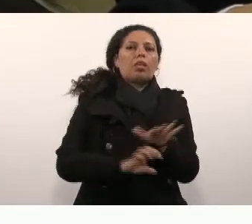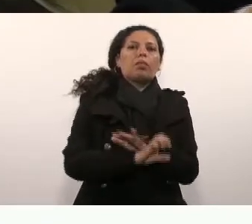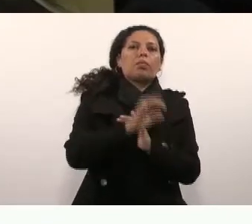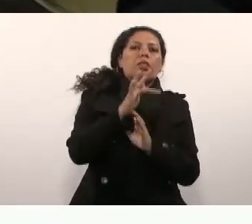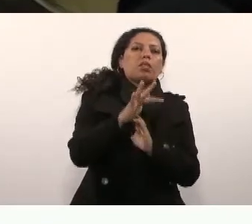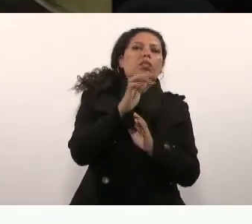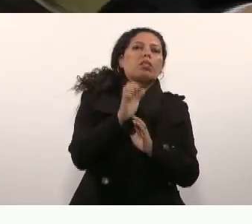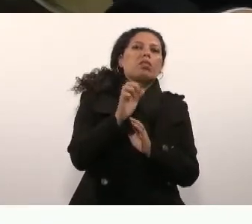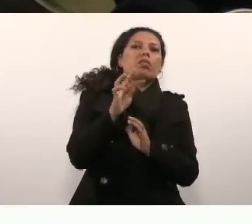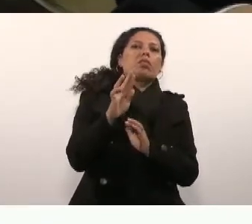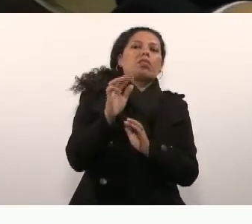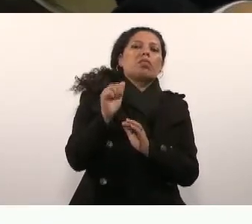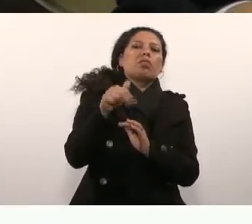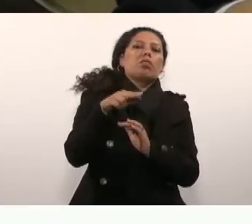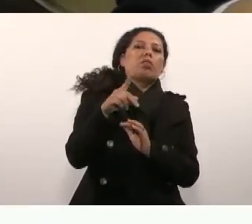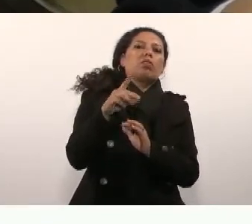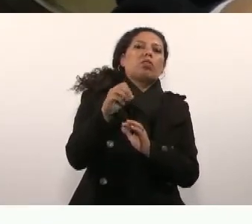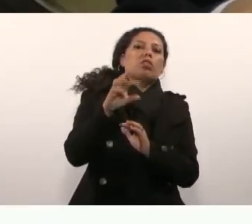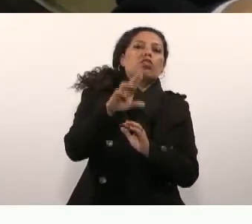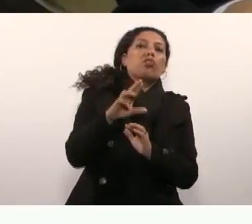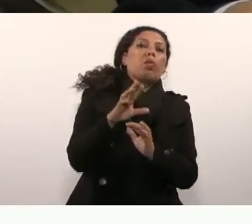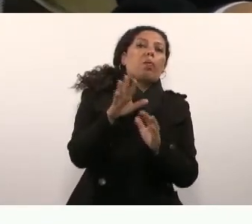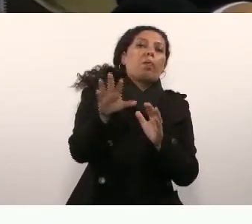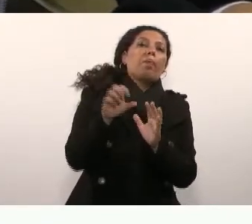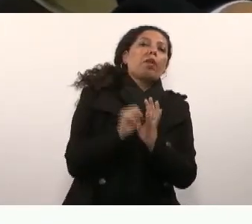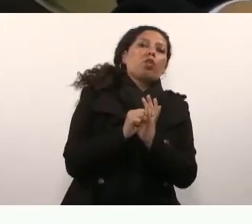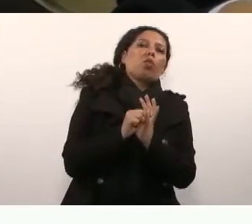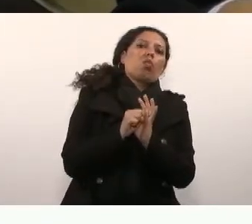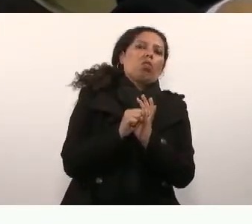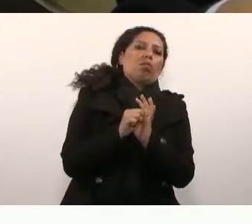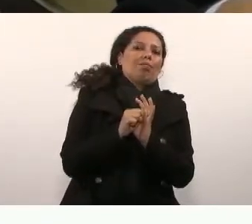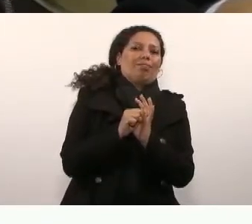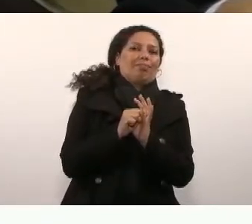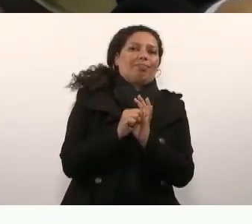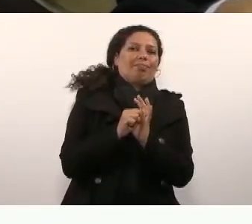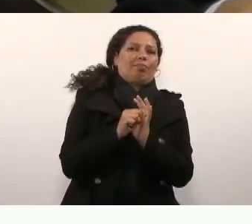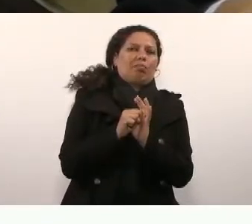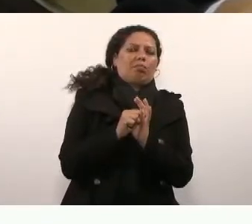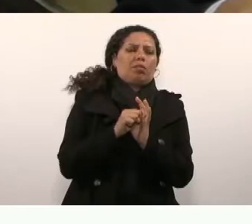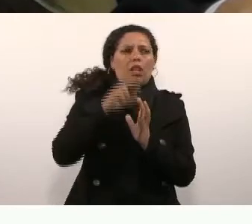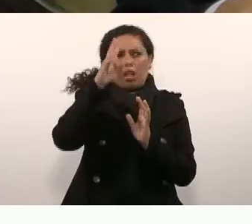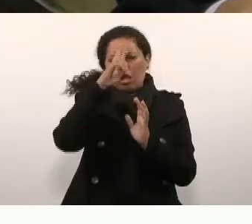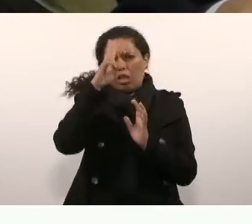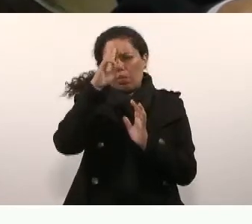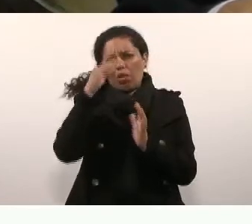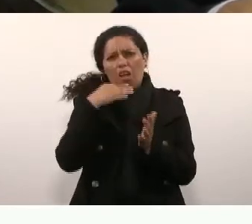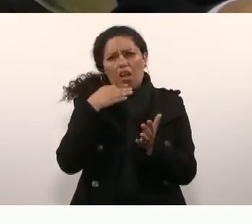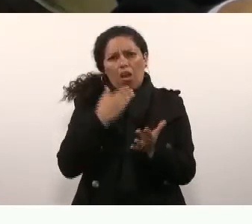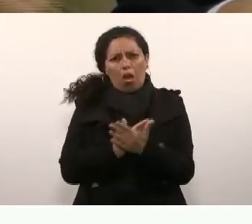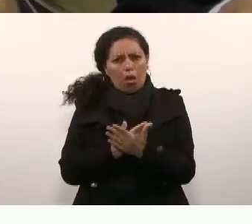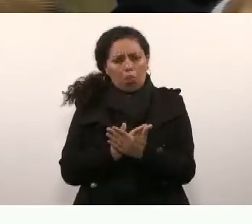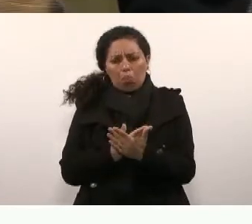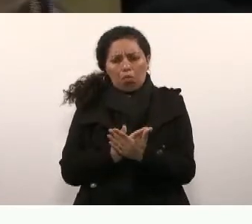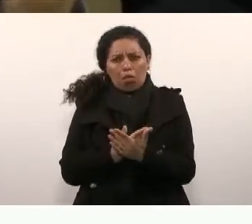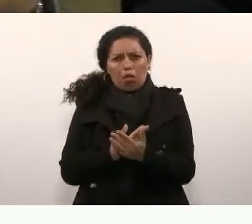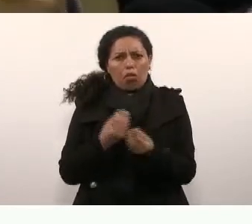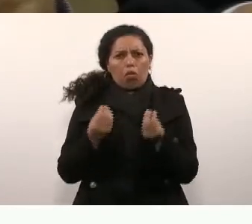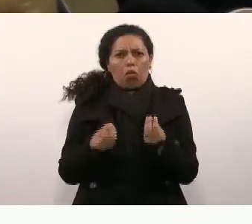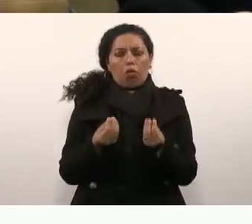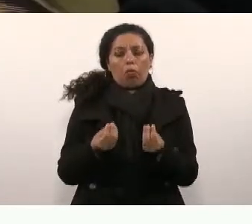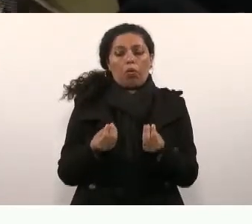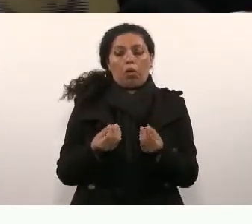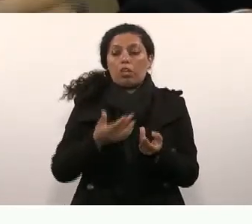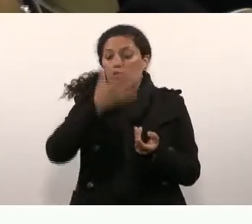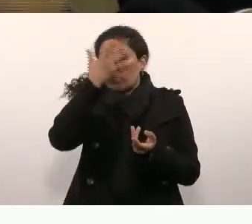ninguém, para ela. De resíduos? De resíduos. Eu lembro que isso me chamou muito a atenção, e foi quando as pessoas